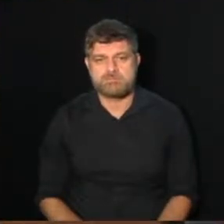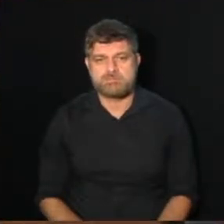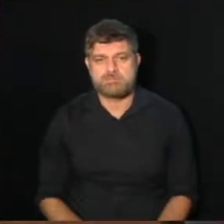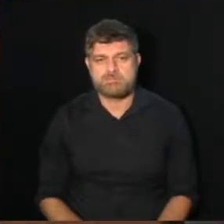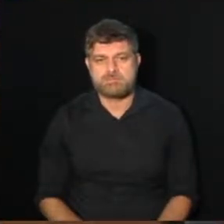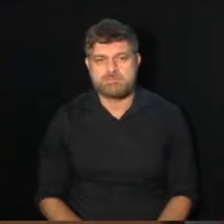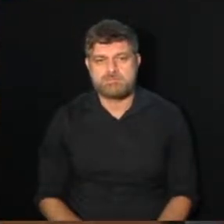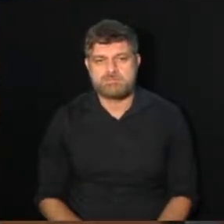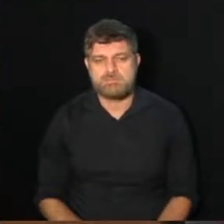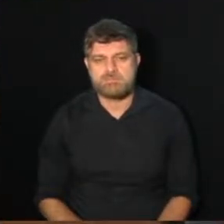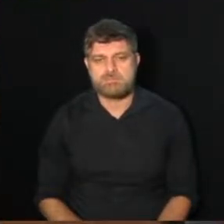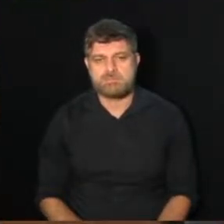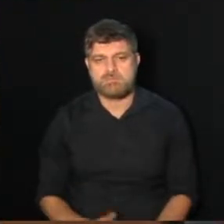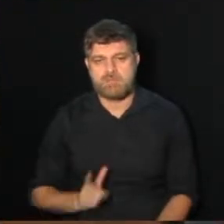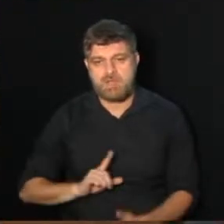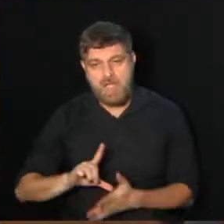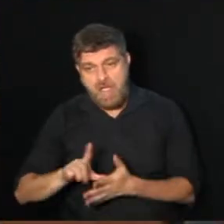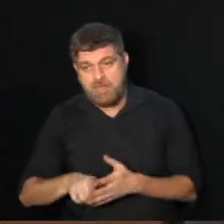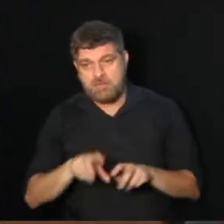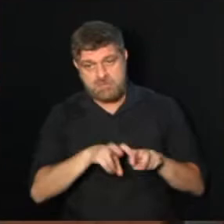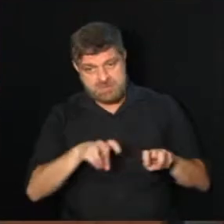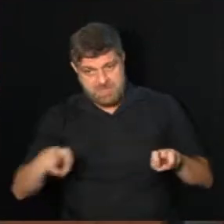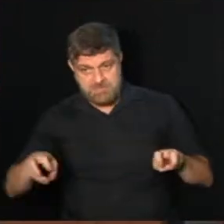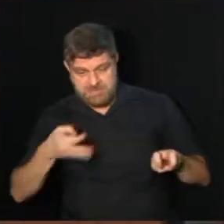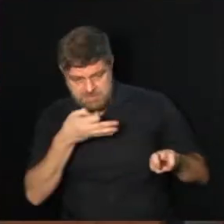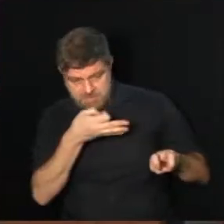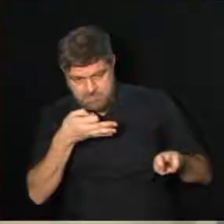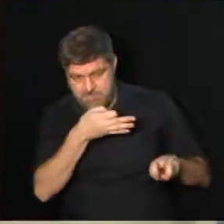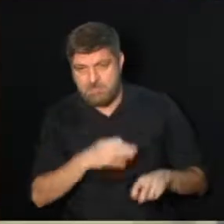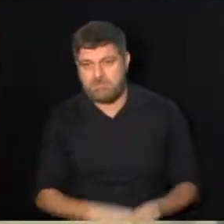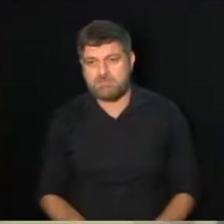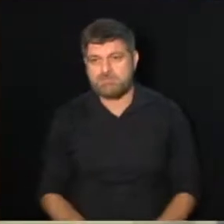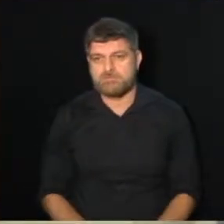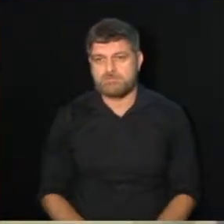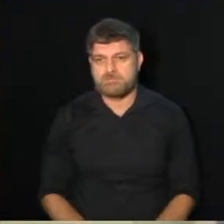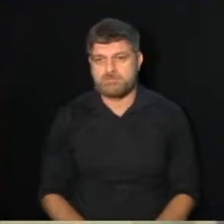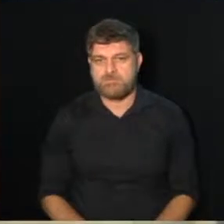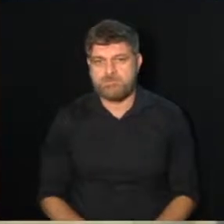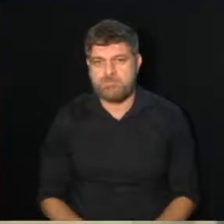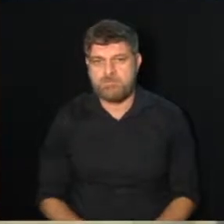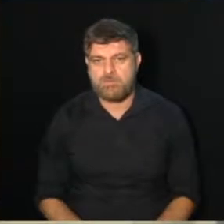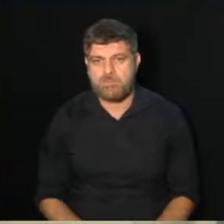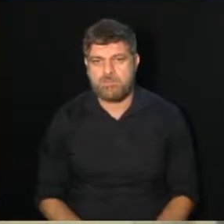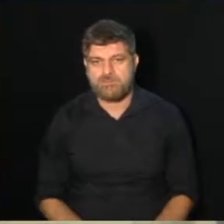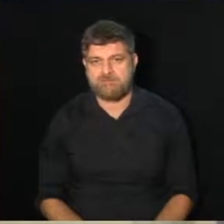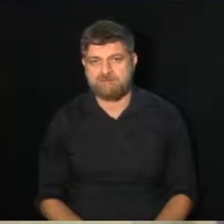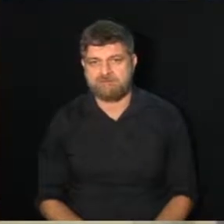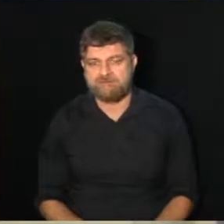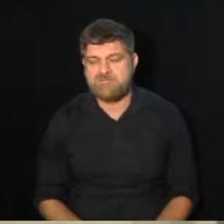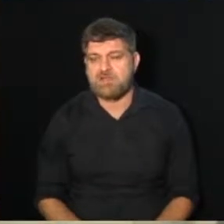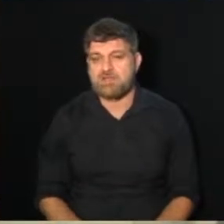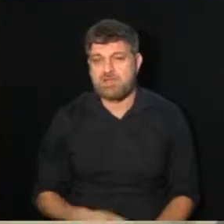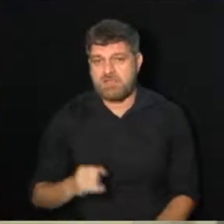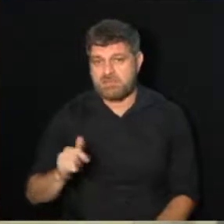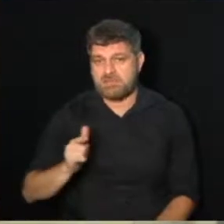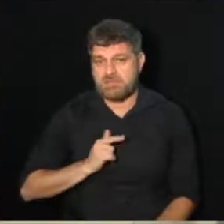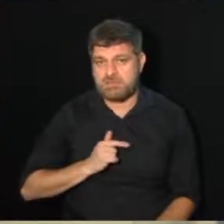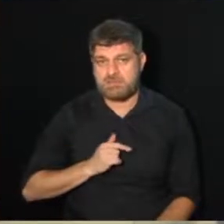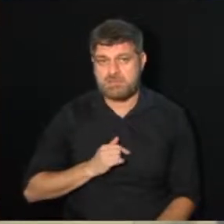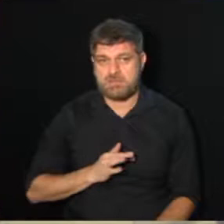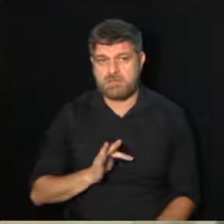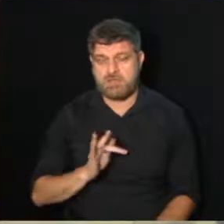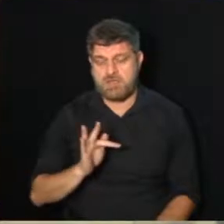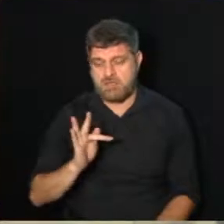é que eu só quero controlar para devolver para a mesa a palavra. Então, tá bom. Fernando, então, salvo que haja alguma alteração, o